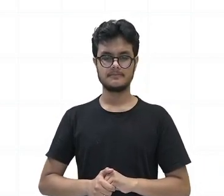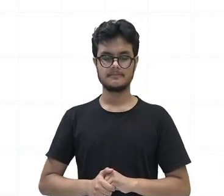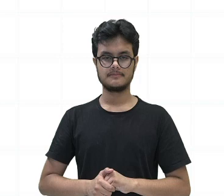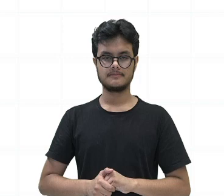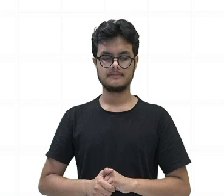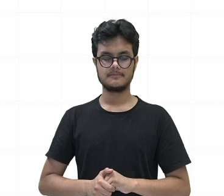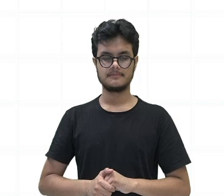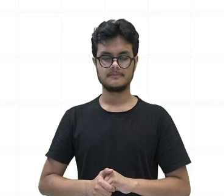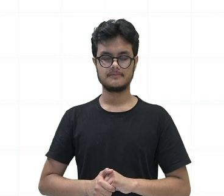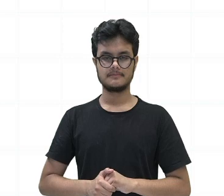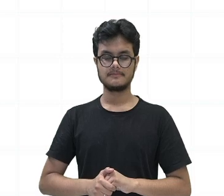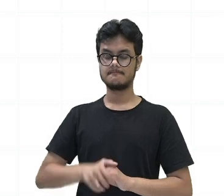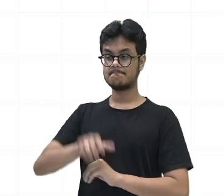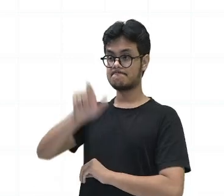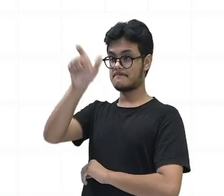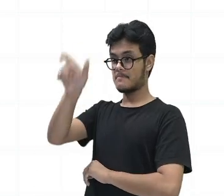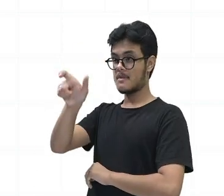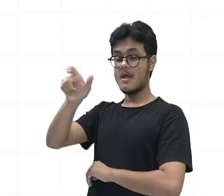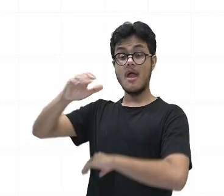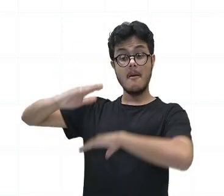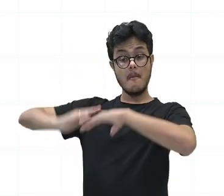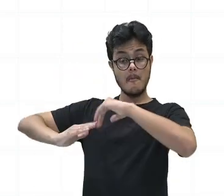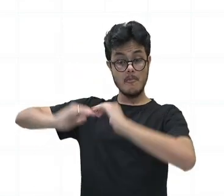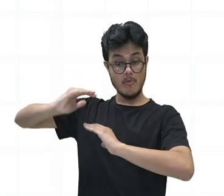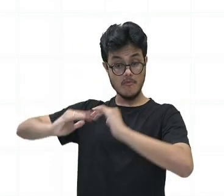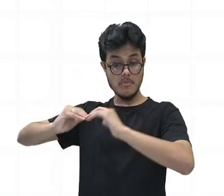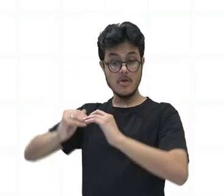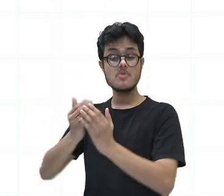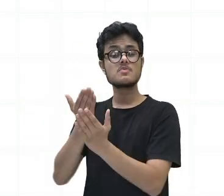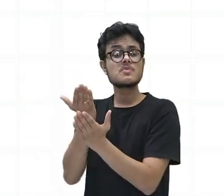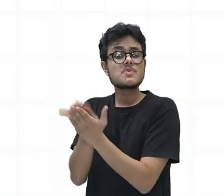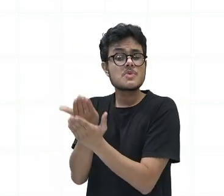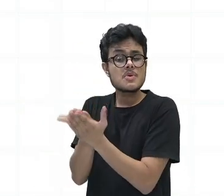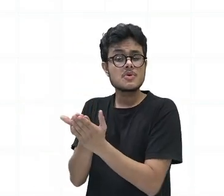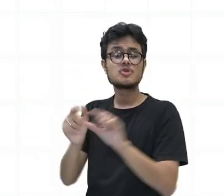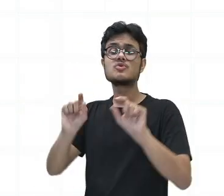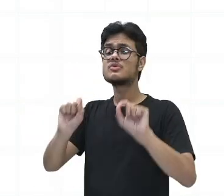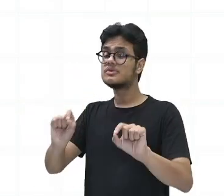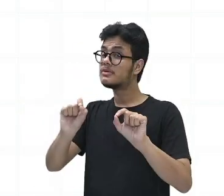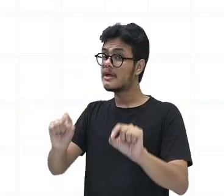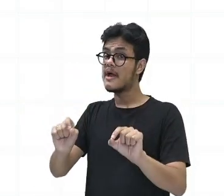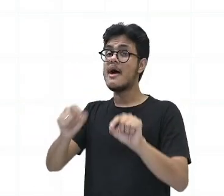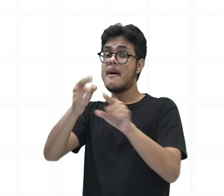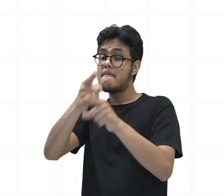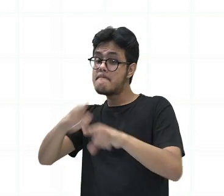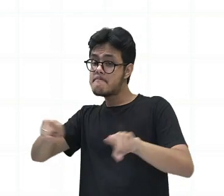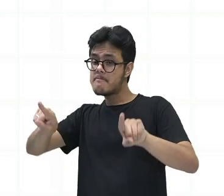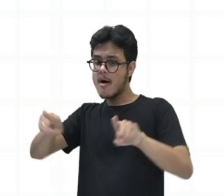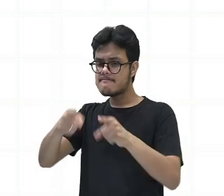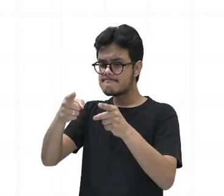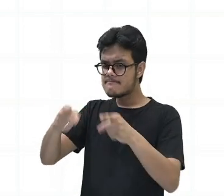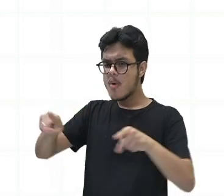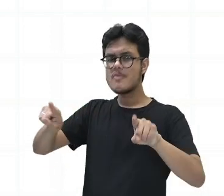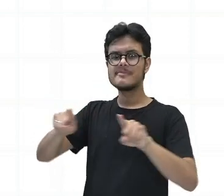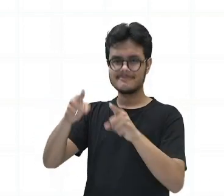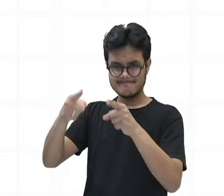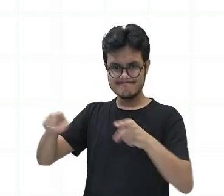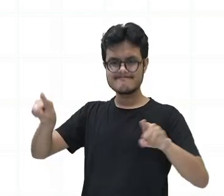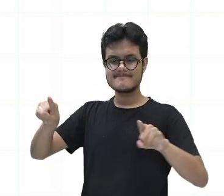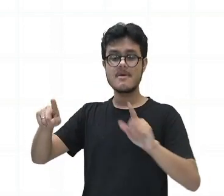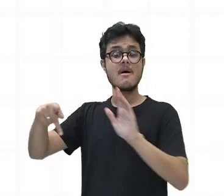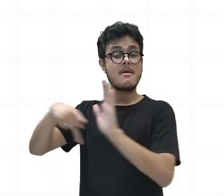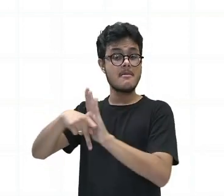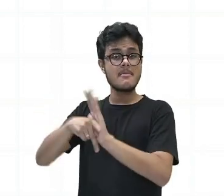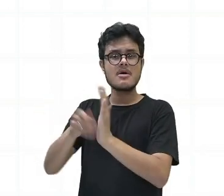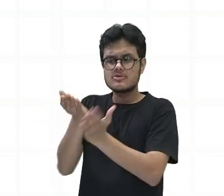etnomusicólogo. Etnia, certo? Grupo de pessoas. E etnomusicólogo é a pessoa que estuda o